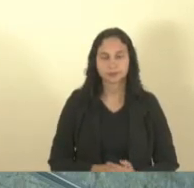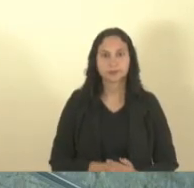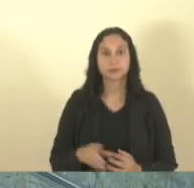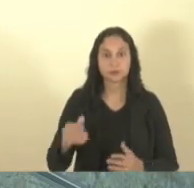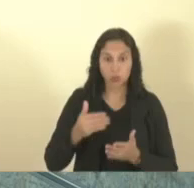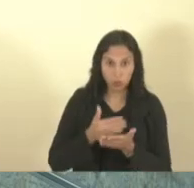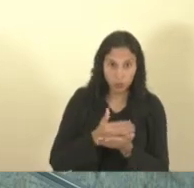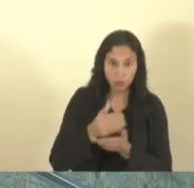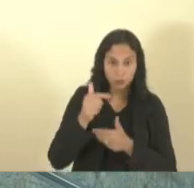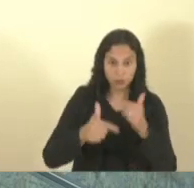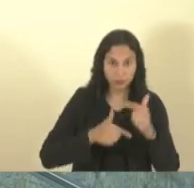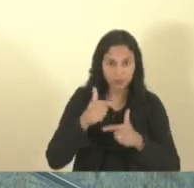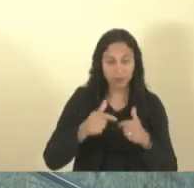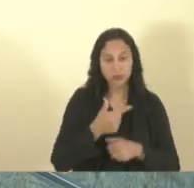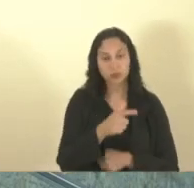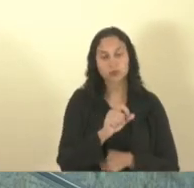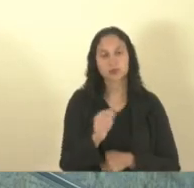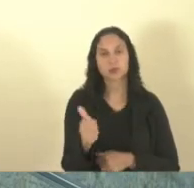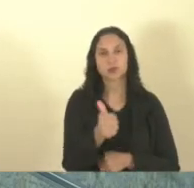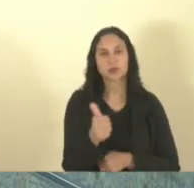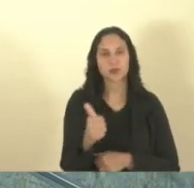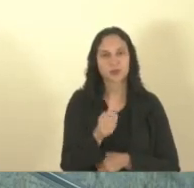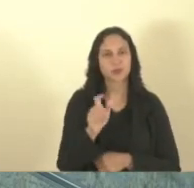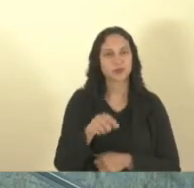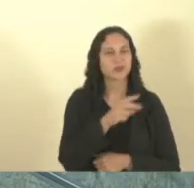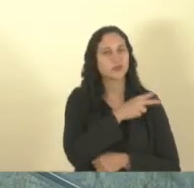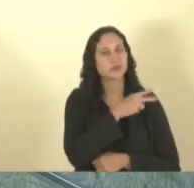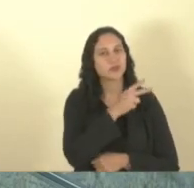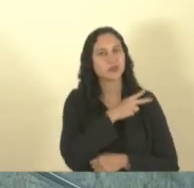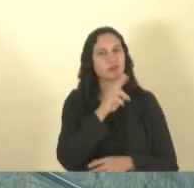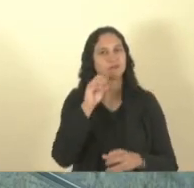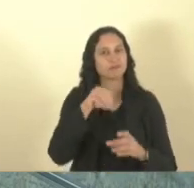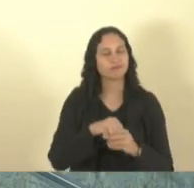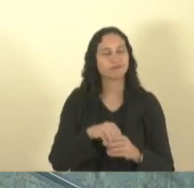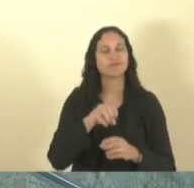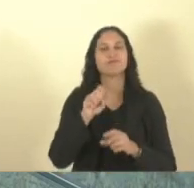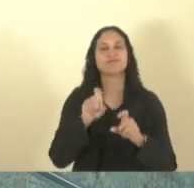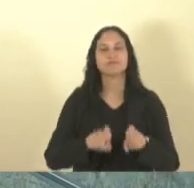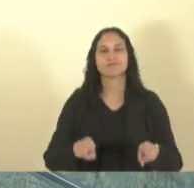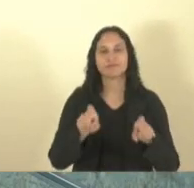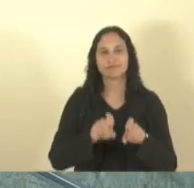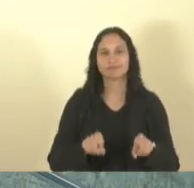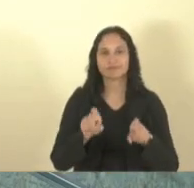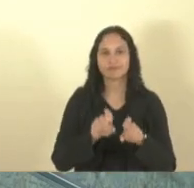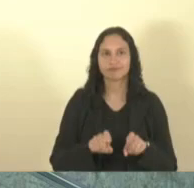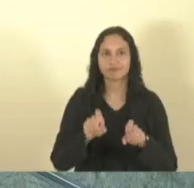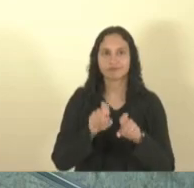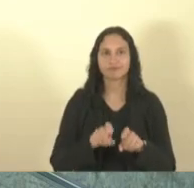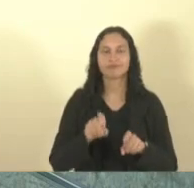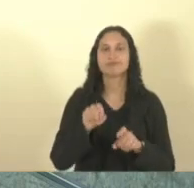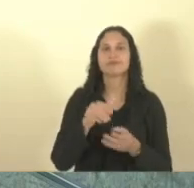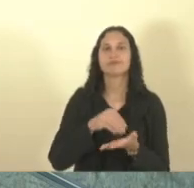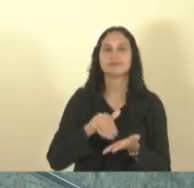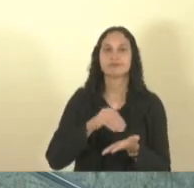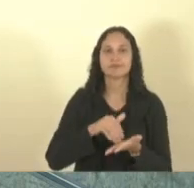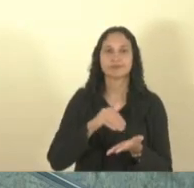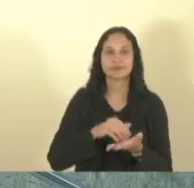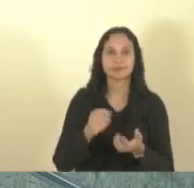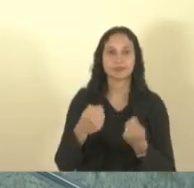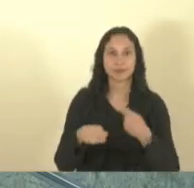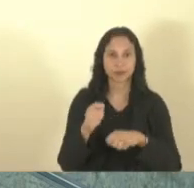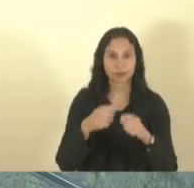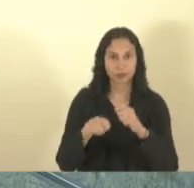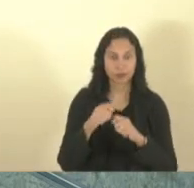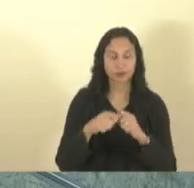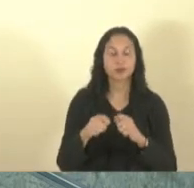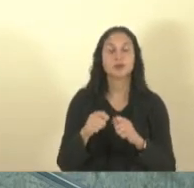Ingressou na carreira no ano de 2011 como chefe do Núcleo de Informática da Secretaria de Economia e Planejamento do Estado do